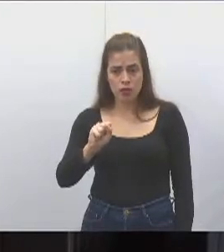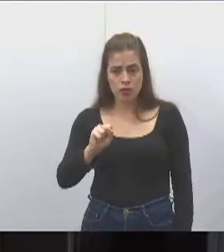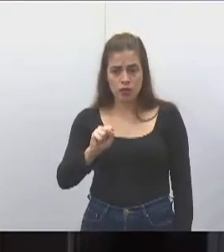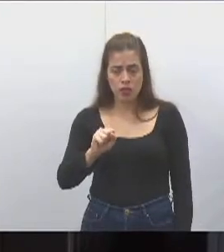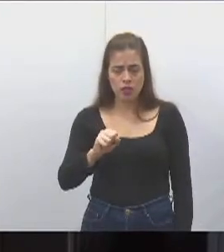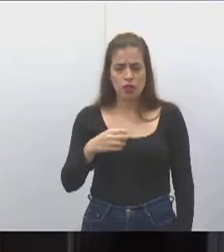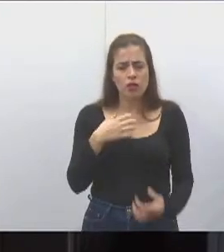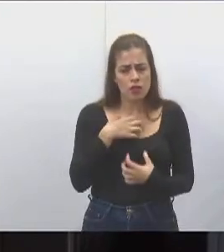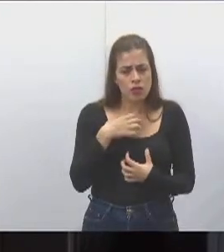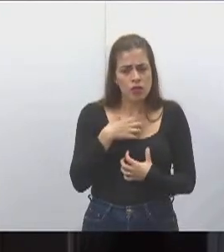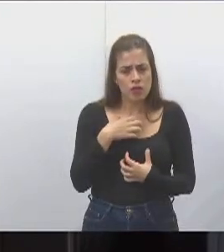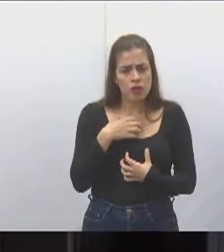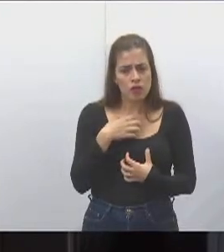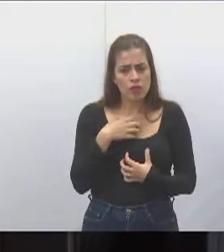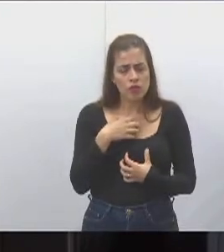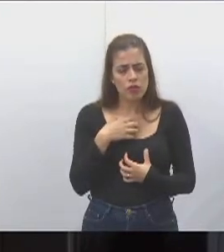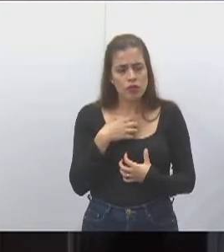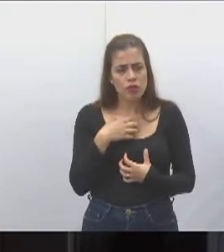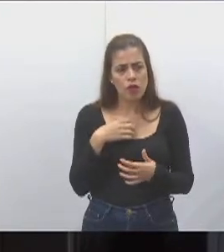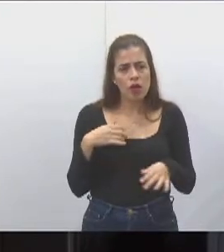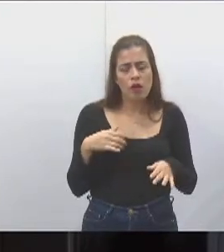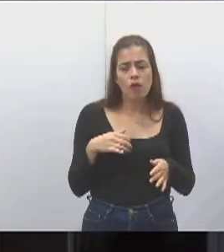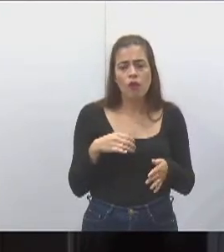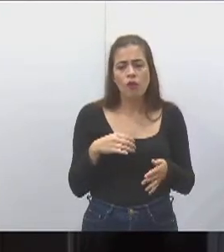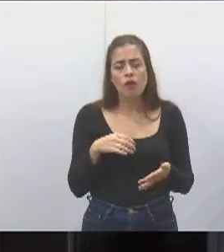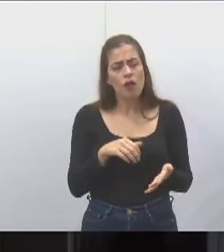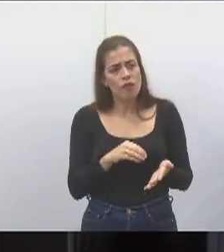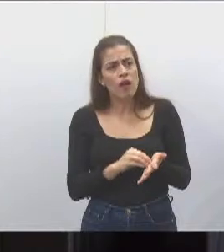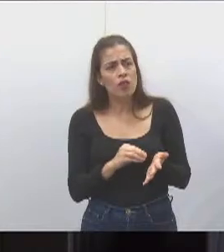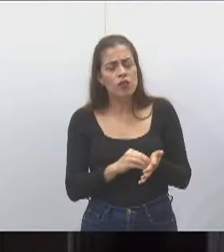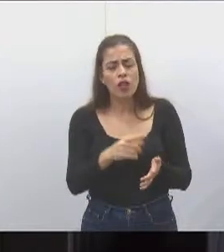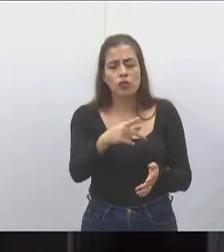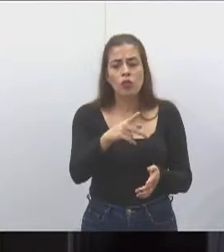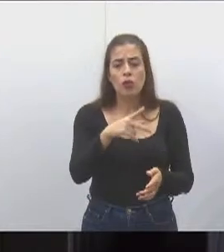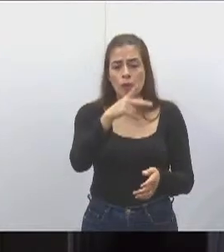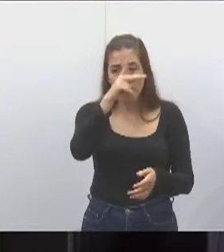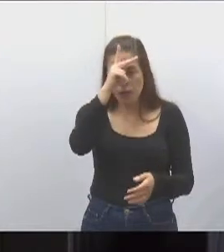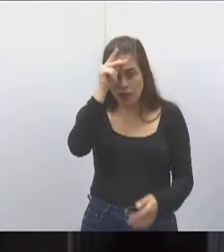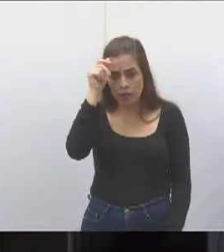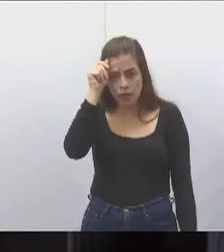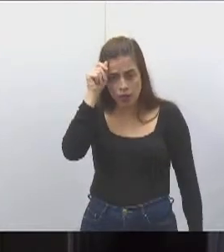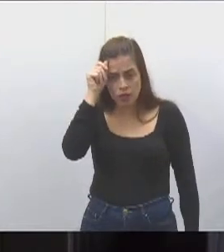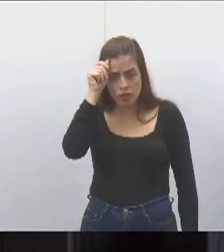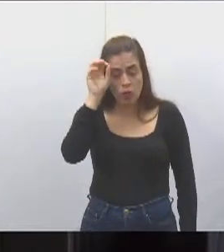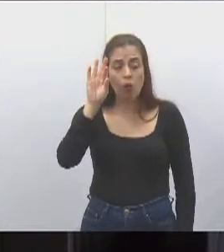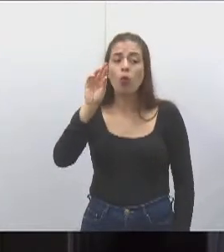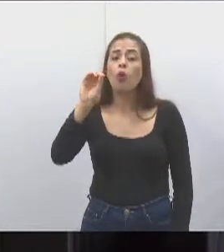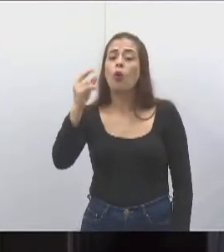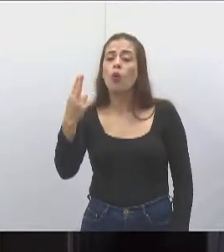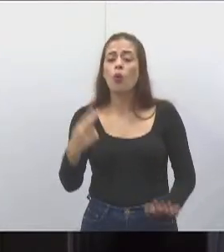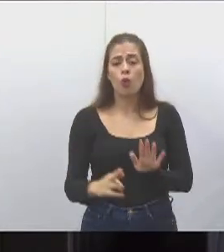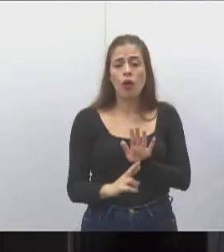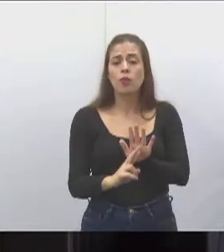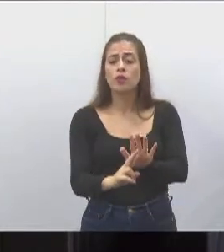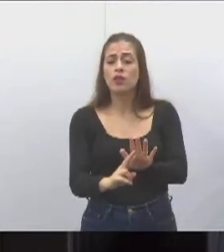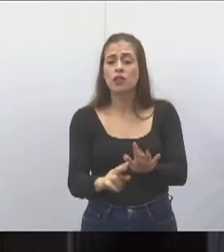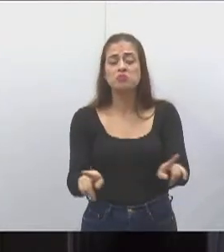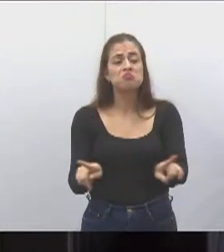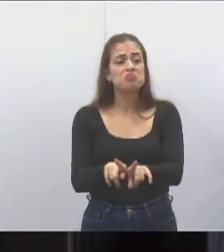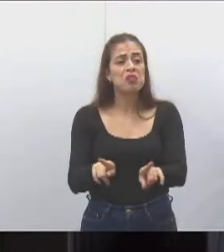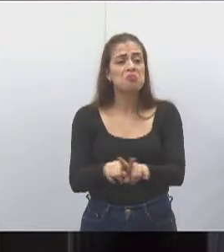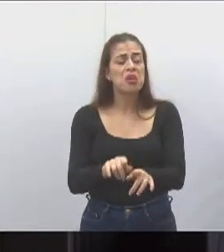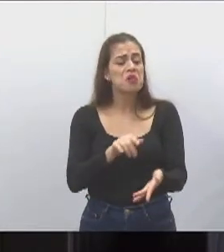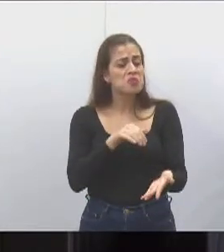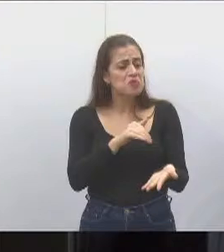senhor prefeito, ou um representante do senhor prefeito. Sinto falta também dos secretários. Eu